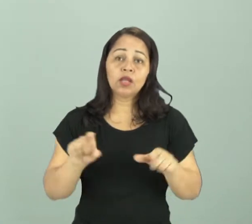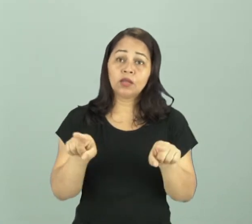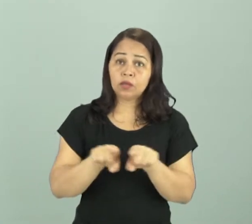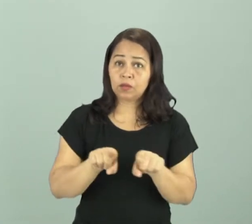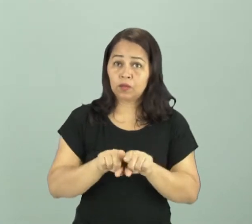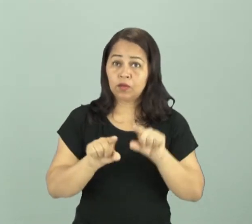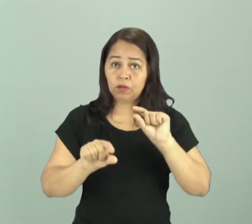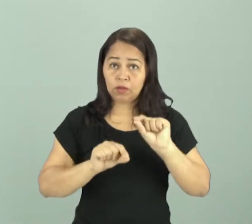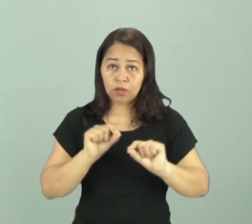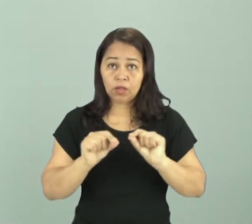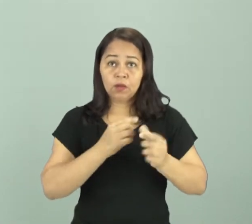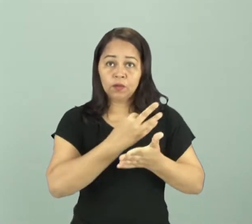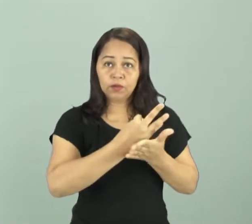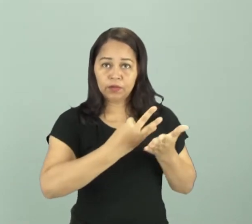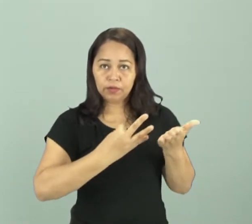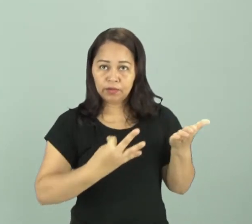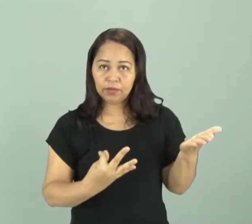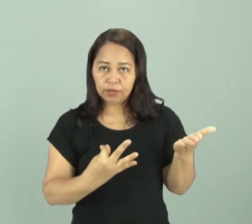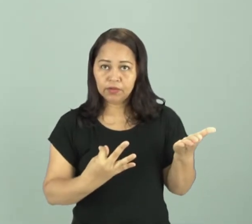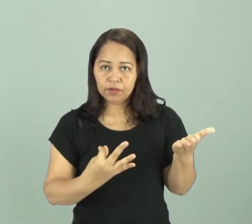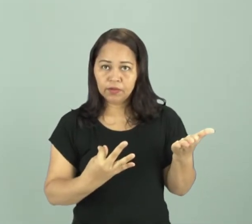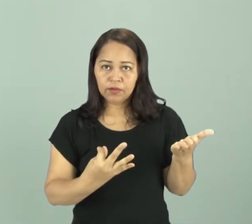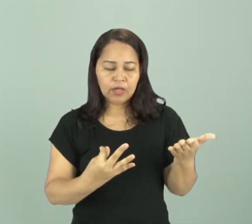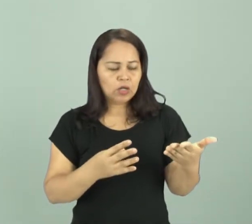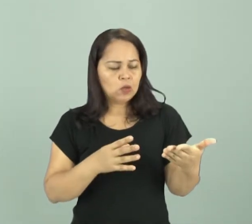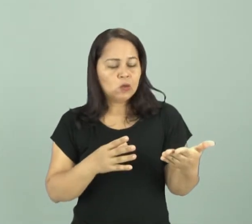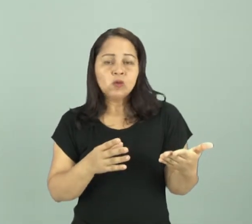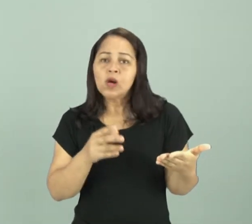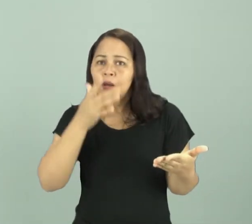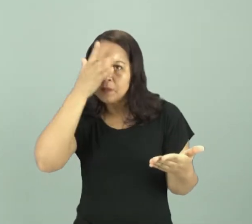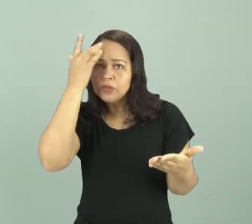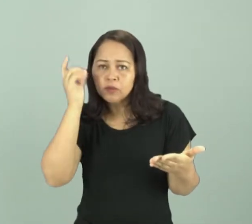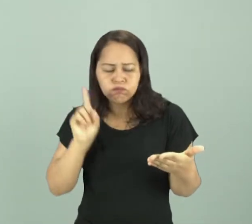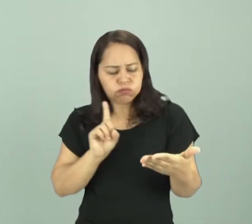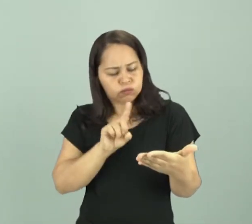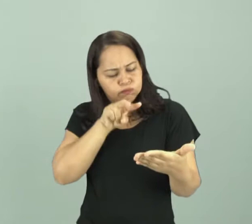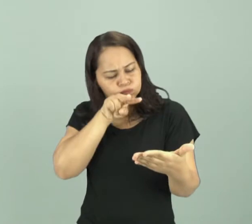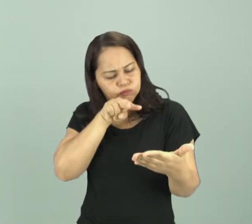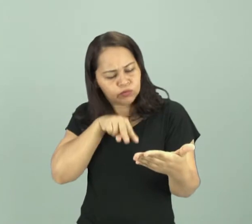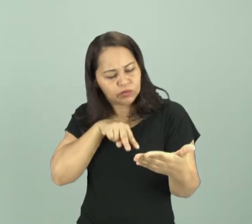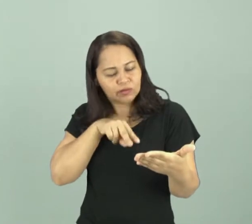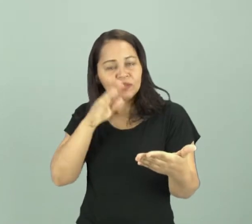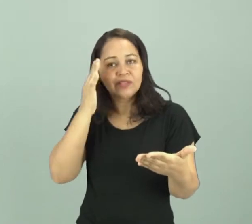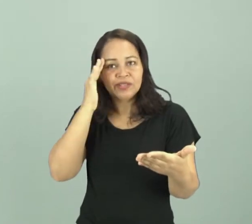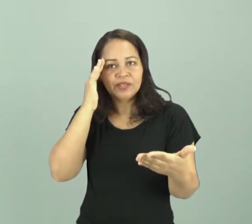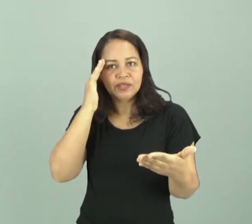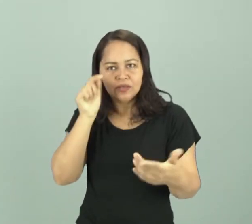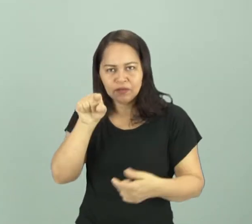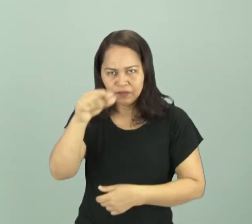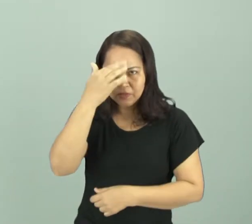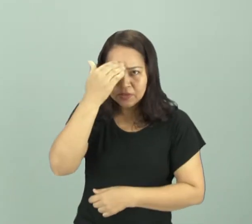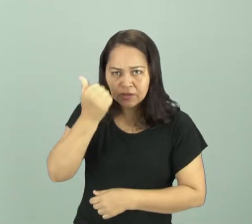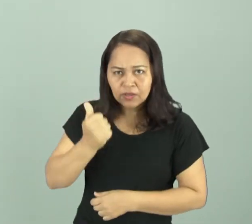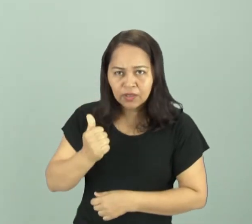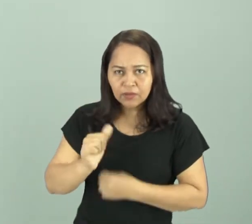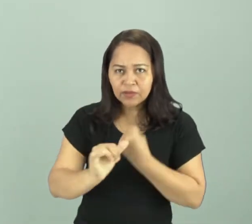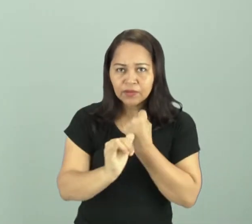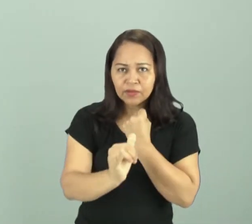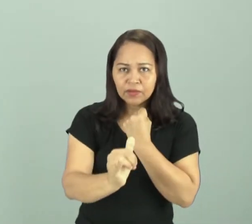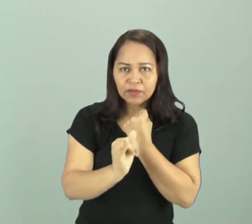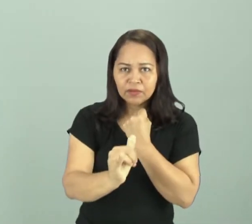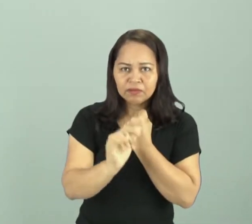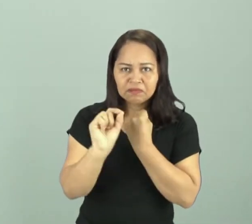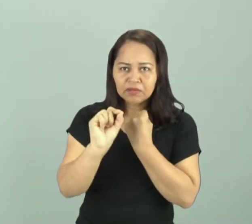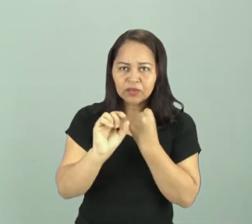aproxima o texto do leitor. Porém, você sabe o que é uma crônica? Quais são as